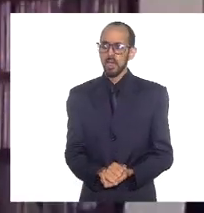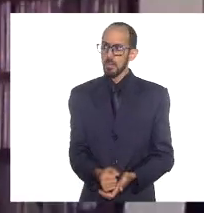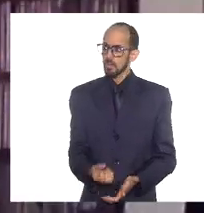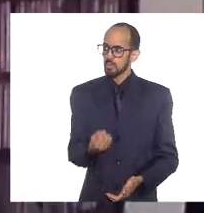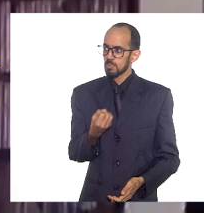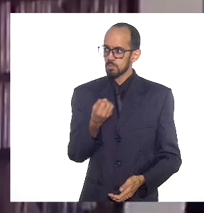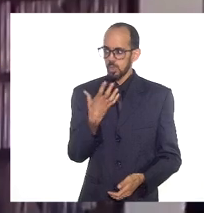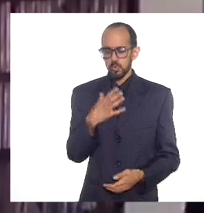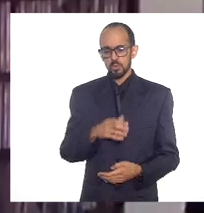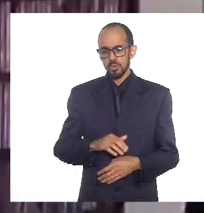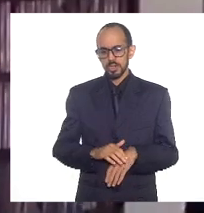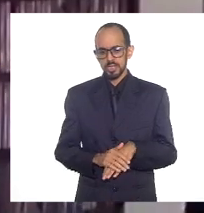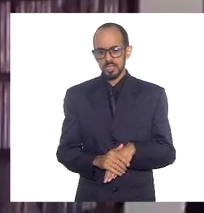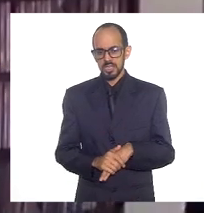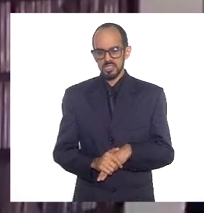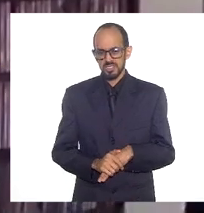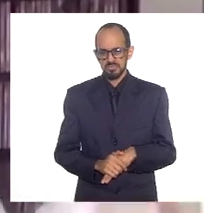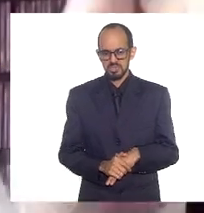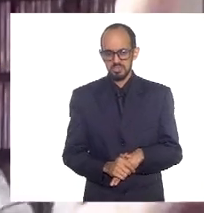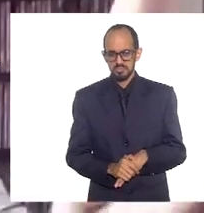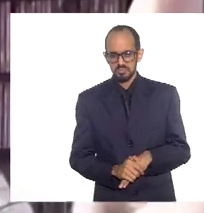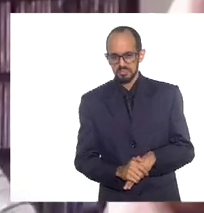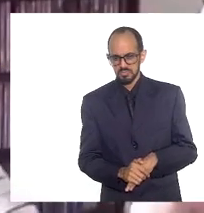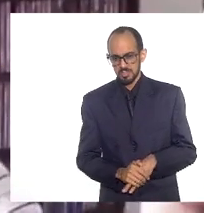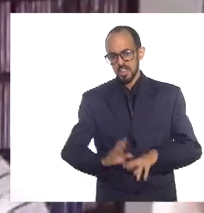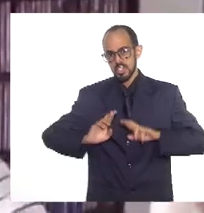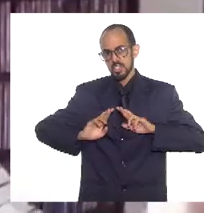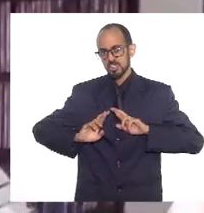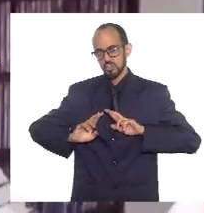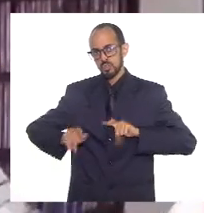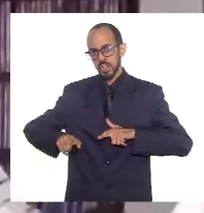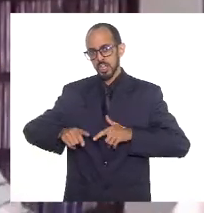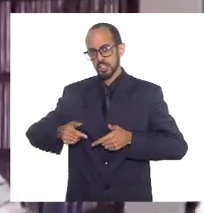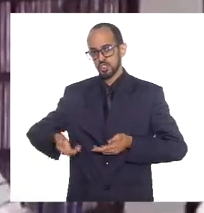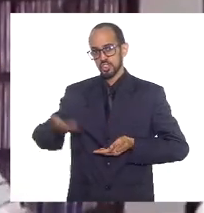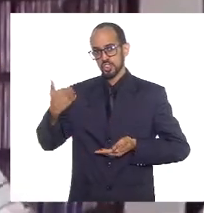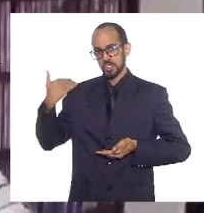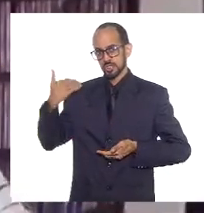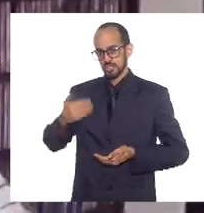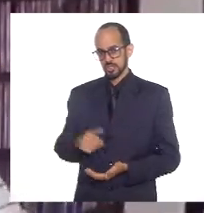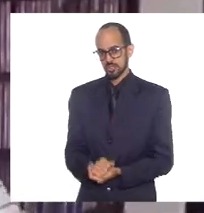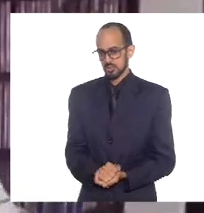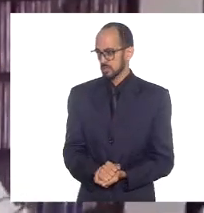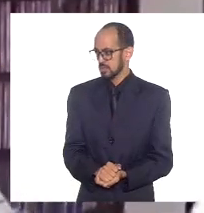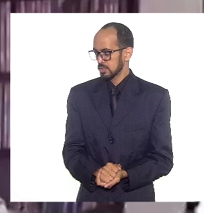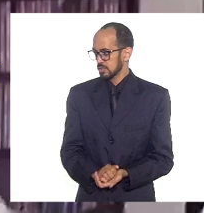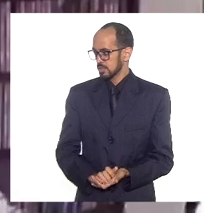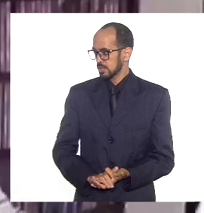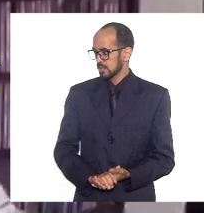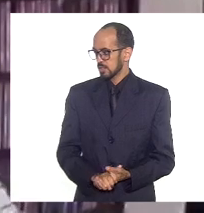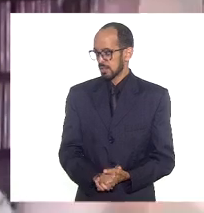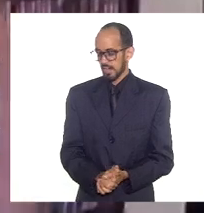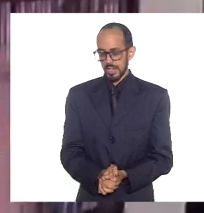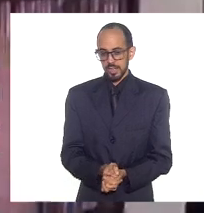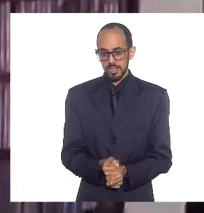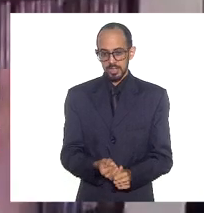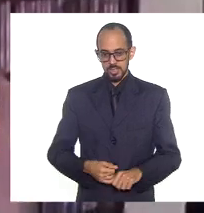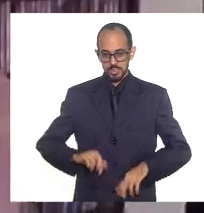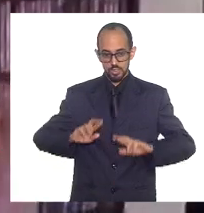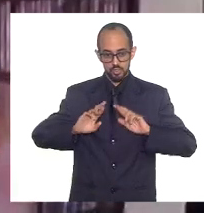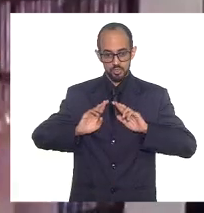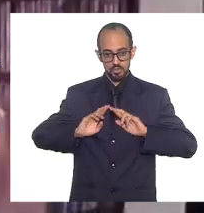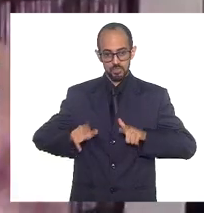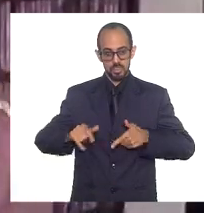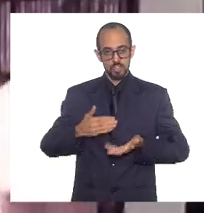harmonia. Né? Bem diferente de quando começou essa legislatura. Bem